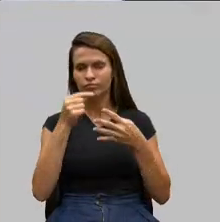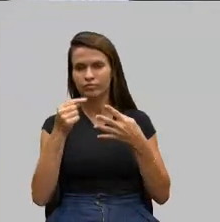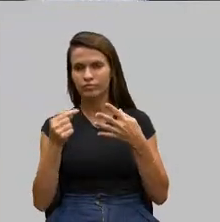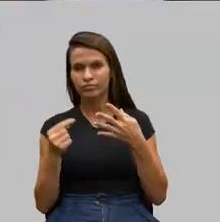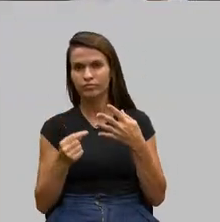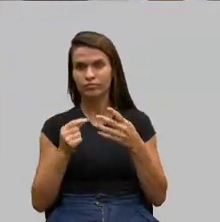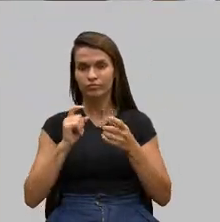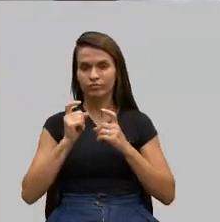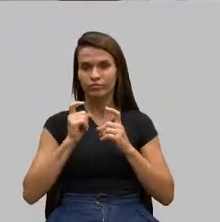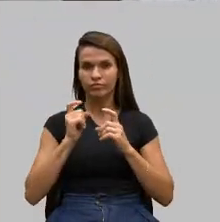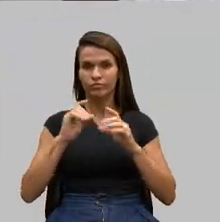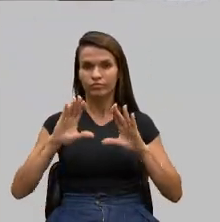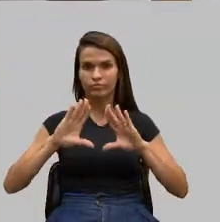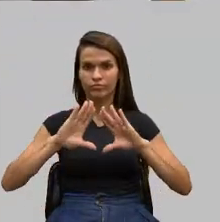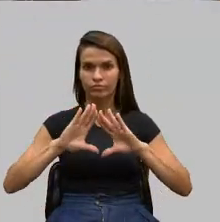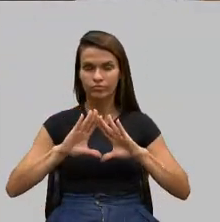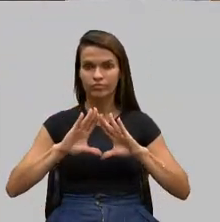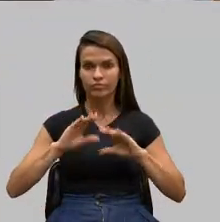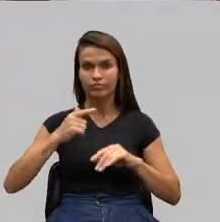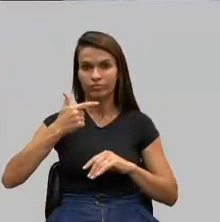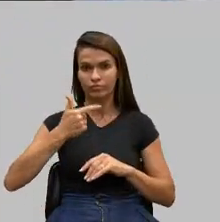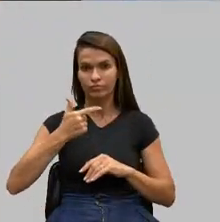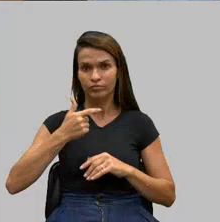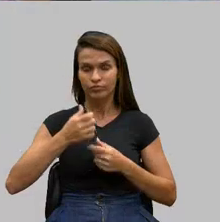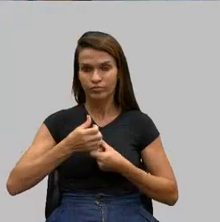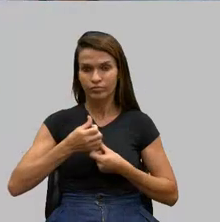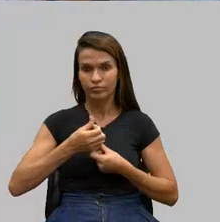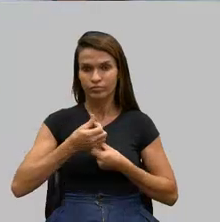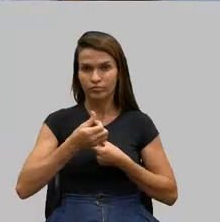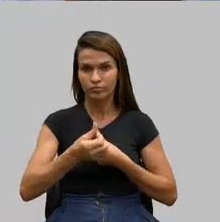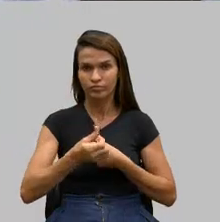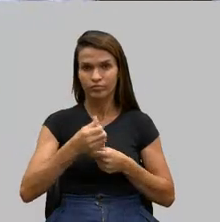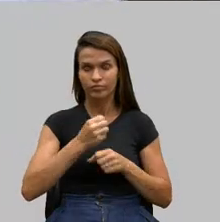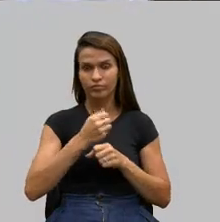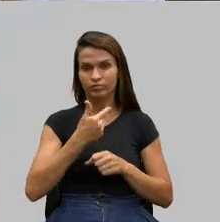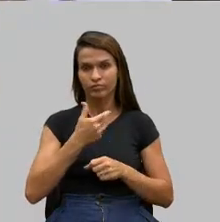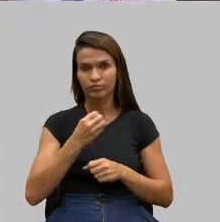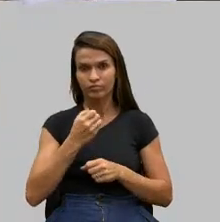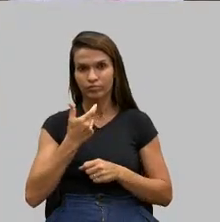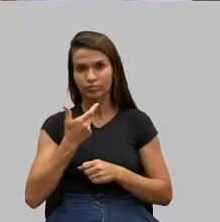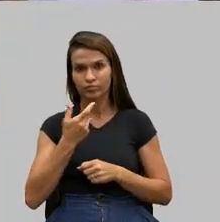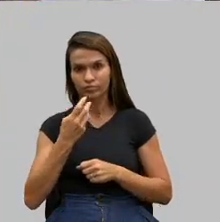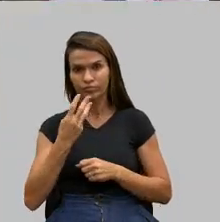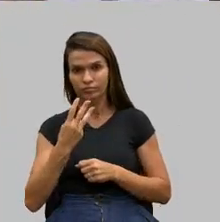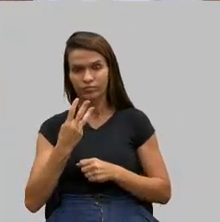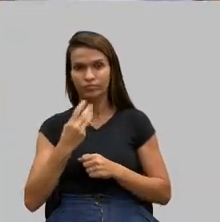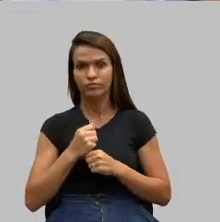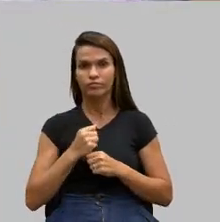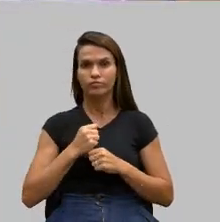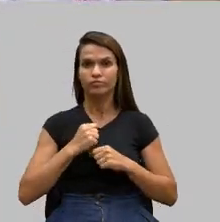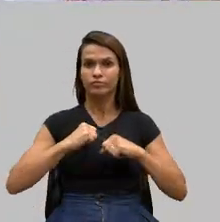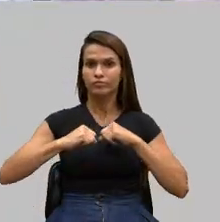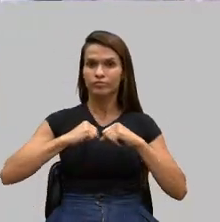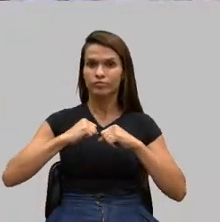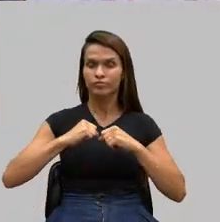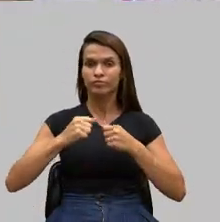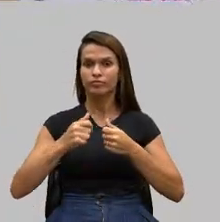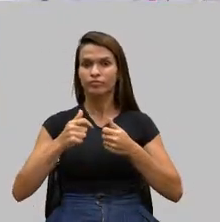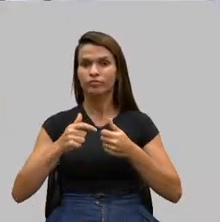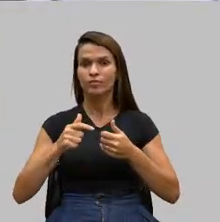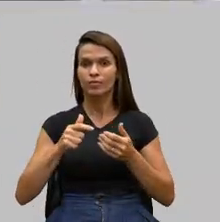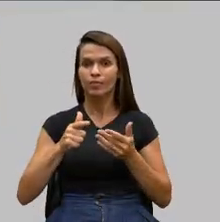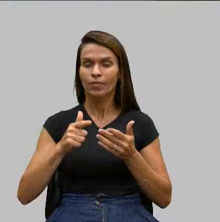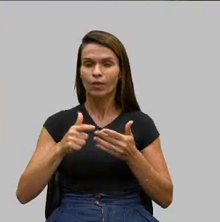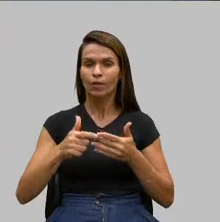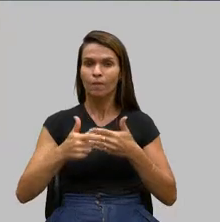Assembleia fiscaliza do segundo semestre de 2023 e debater o debater o papel do poder público